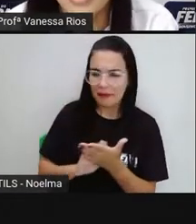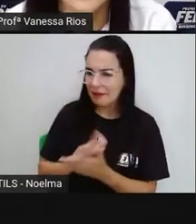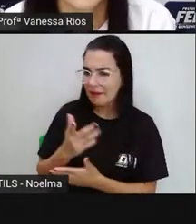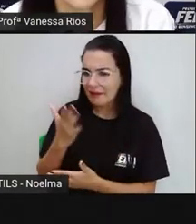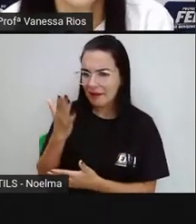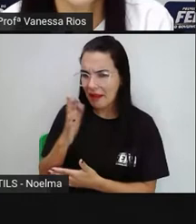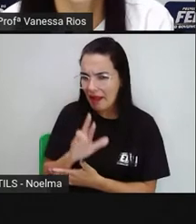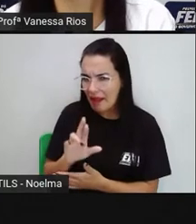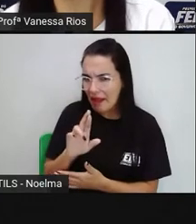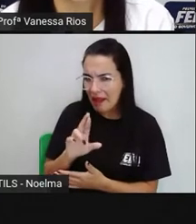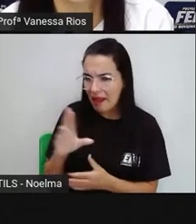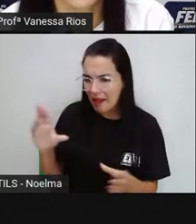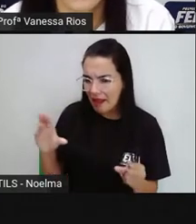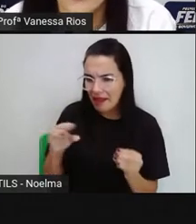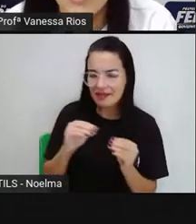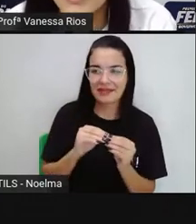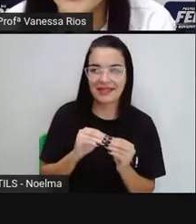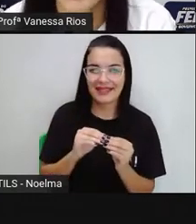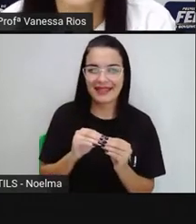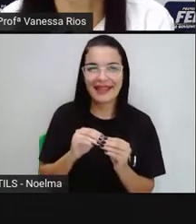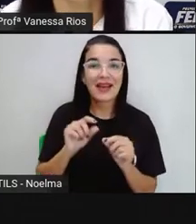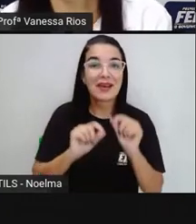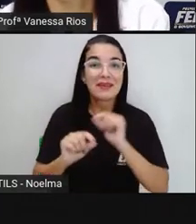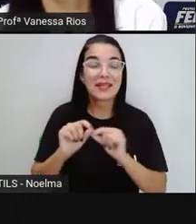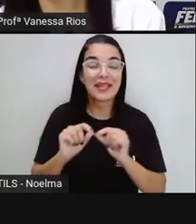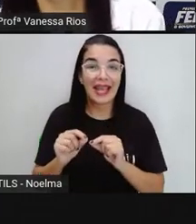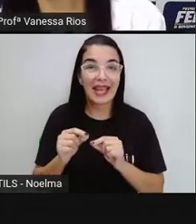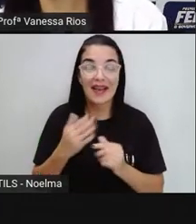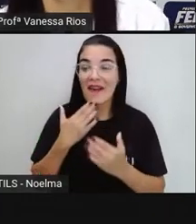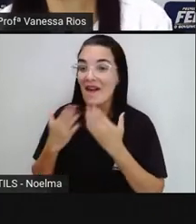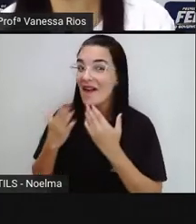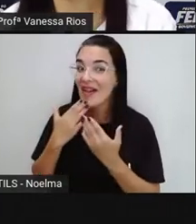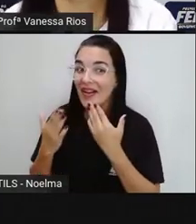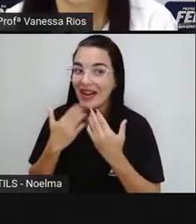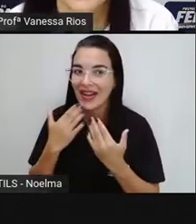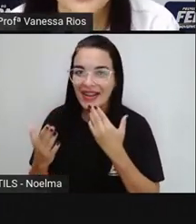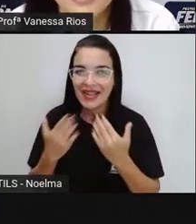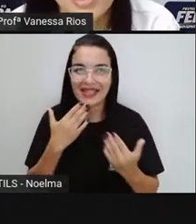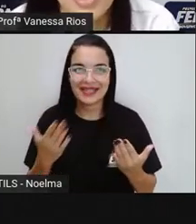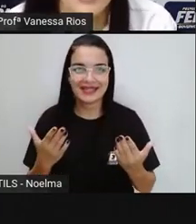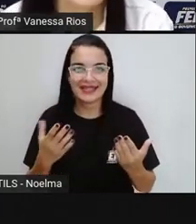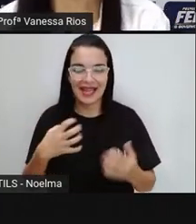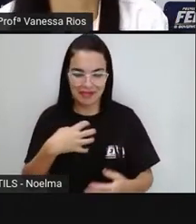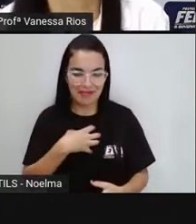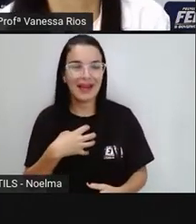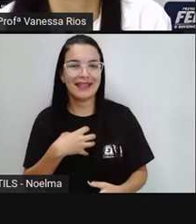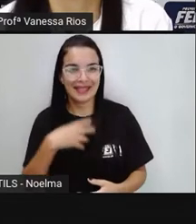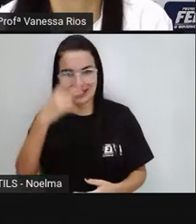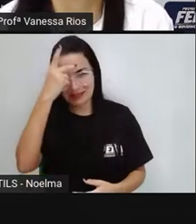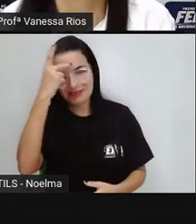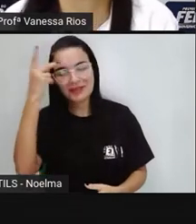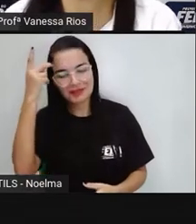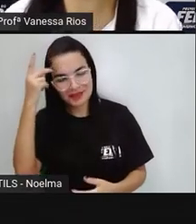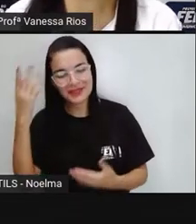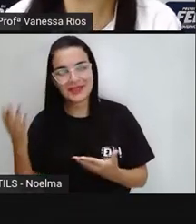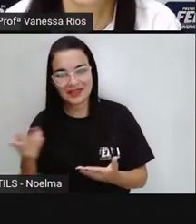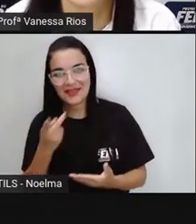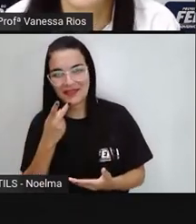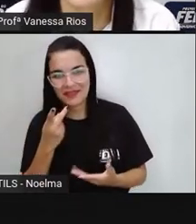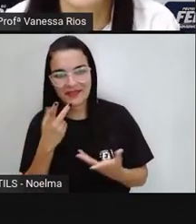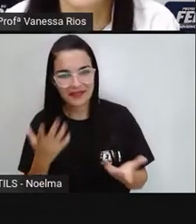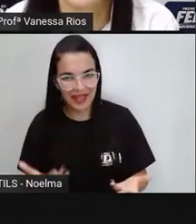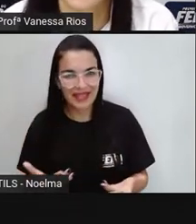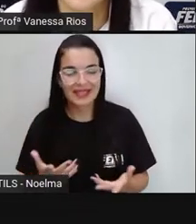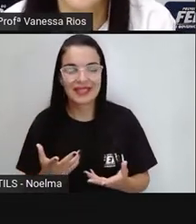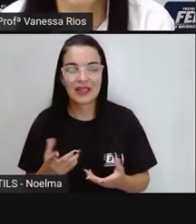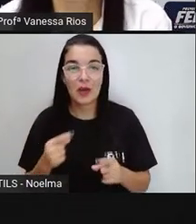resenha. É um comentário comum que faz parte aí, né, do dialeto baianês, da forma como os baianos às